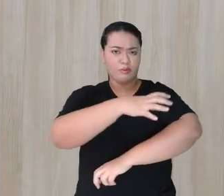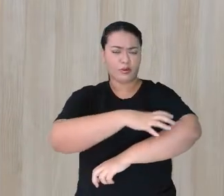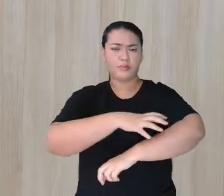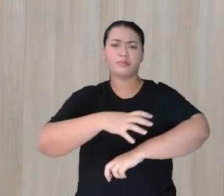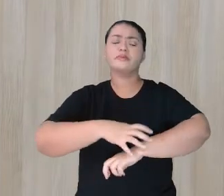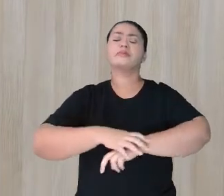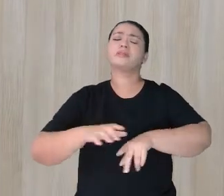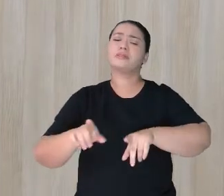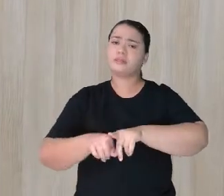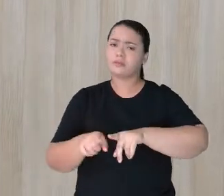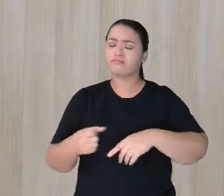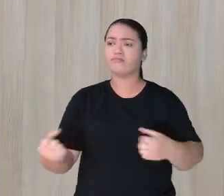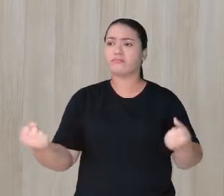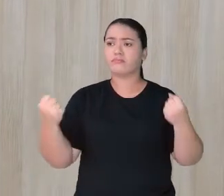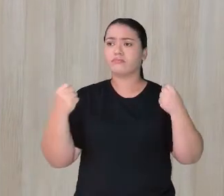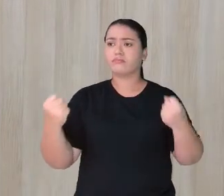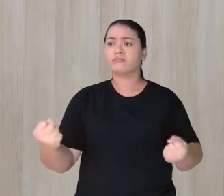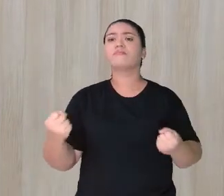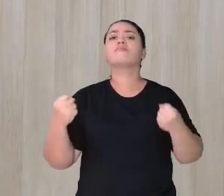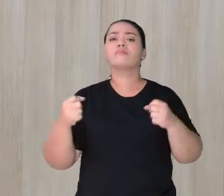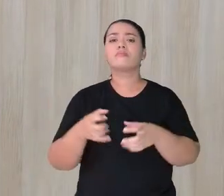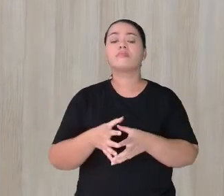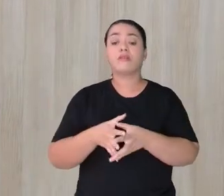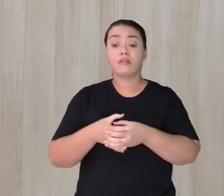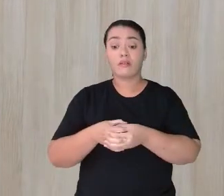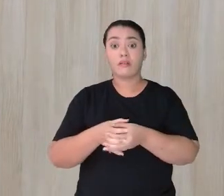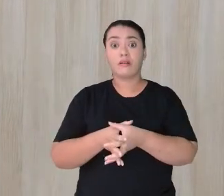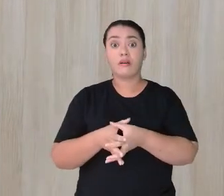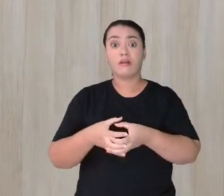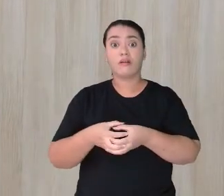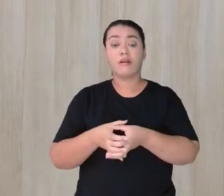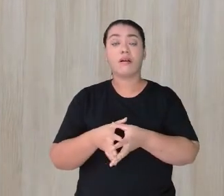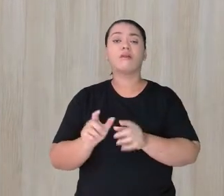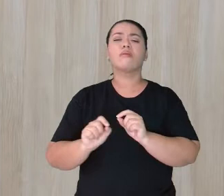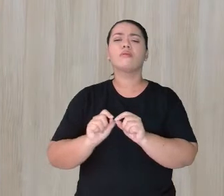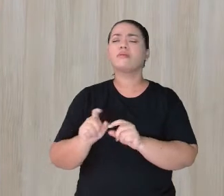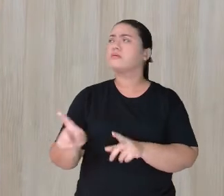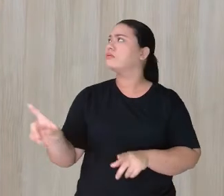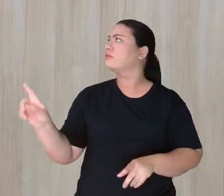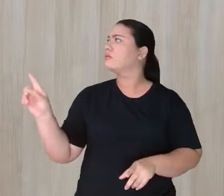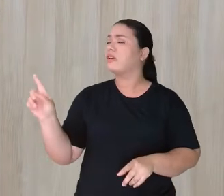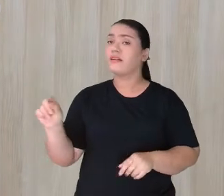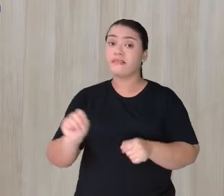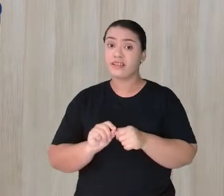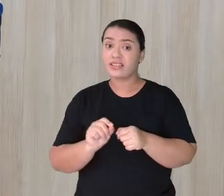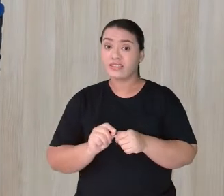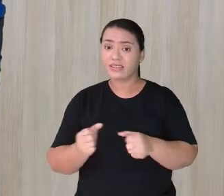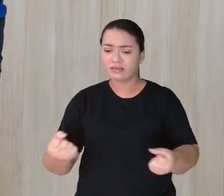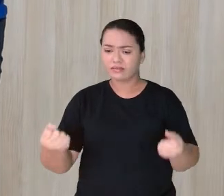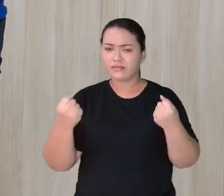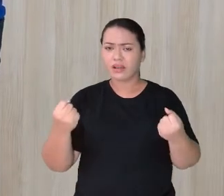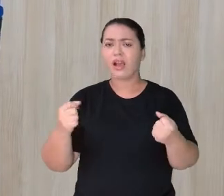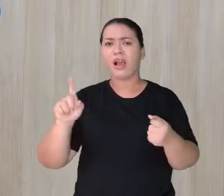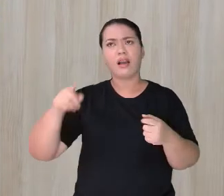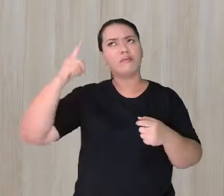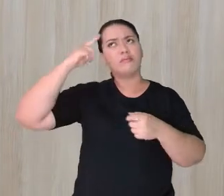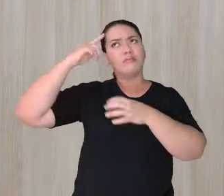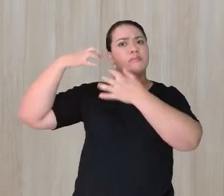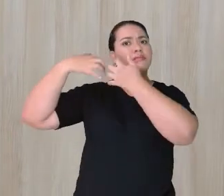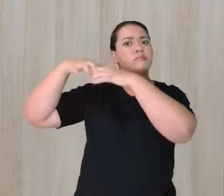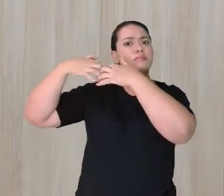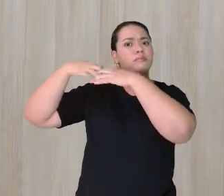né, manter os músculos realmente elásticos. Mas aí, quando ele está fazendo essa atividade, o cérebro dele, ele